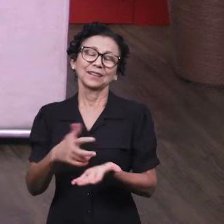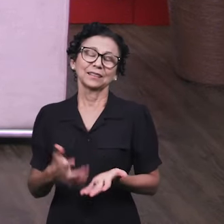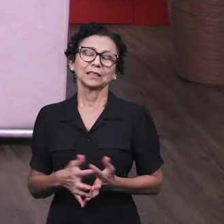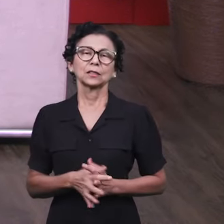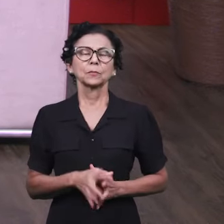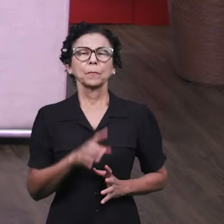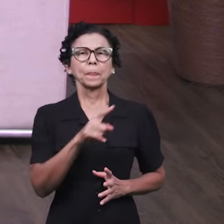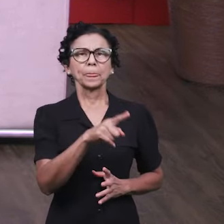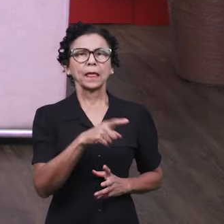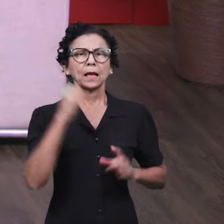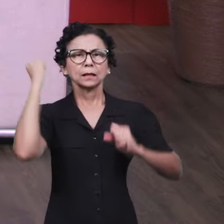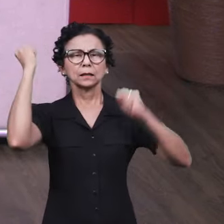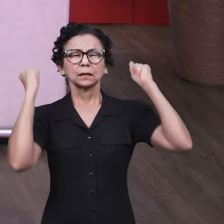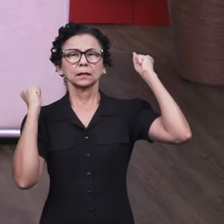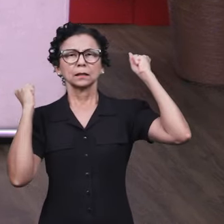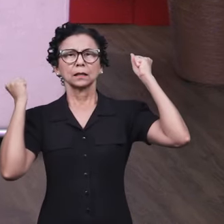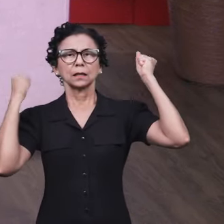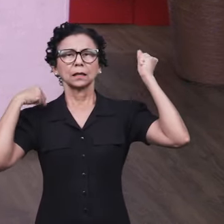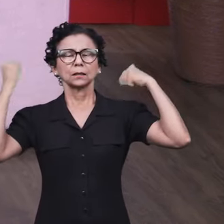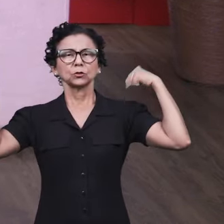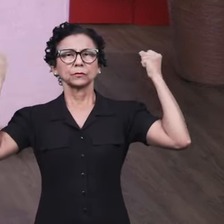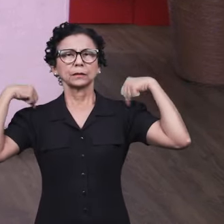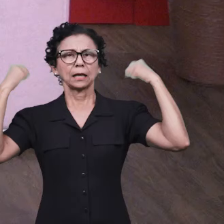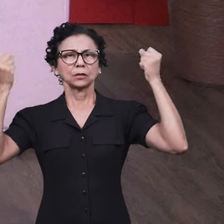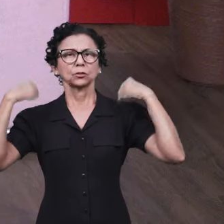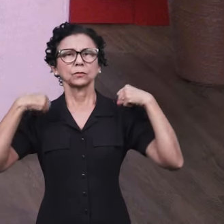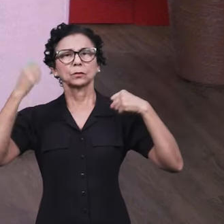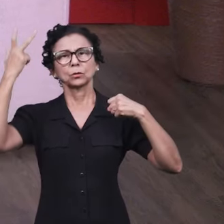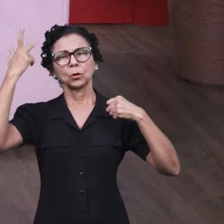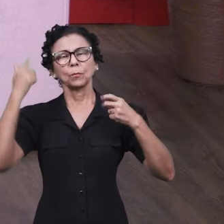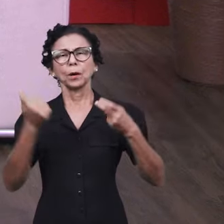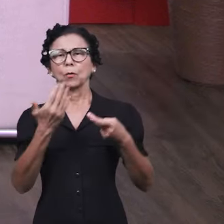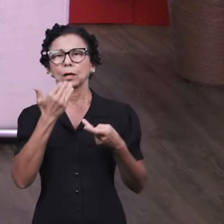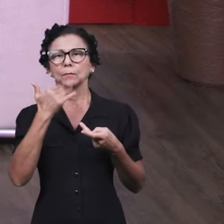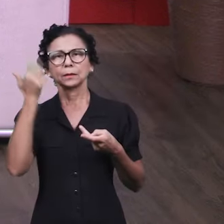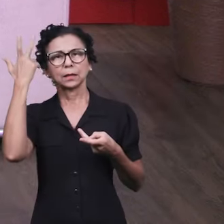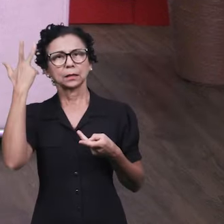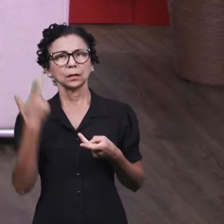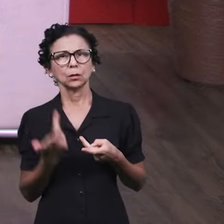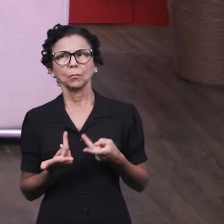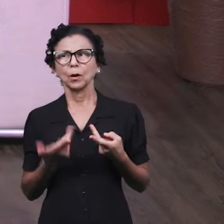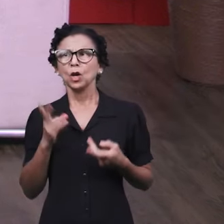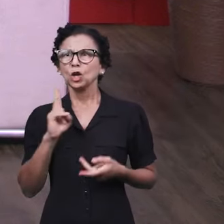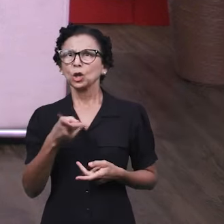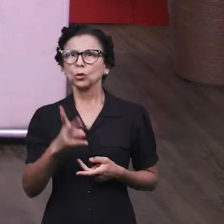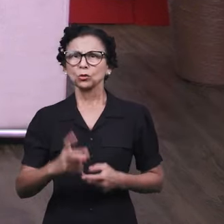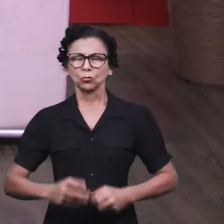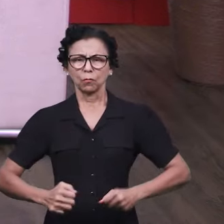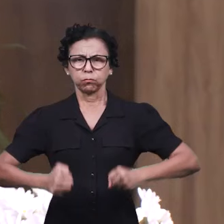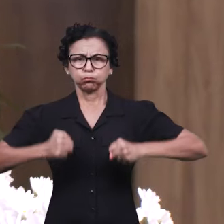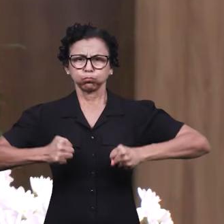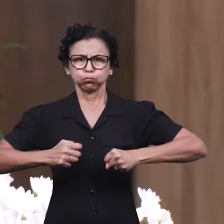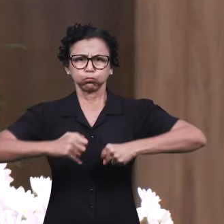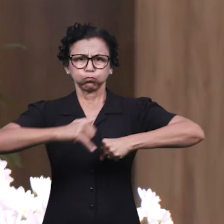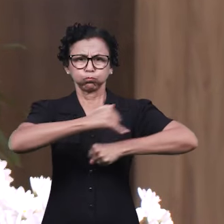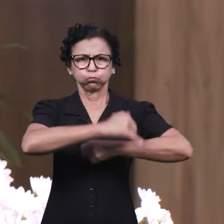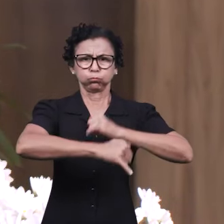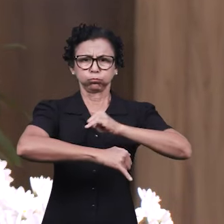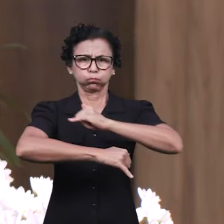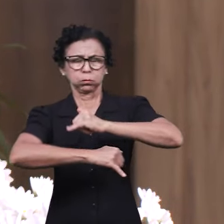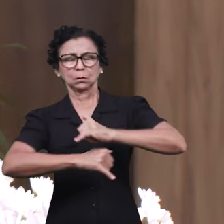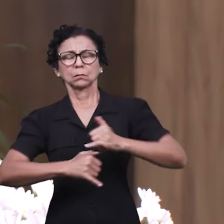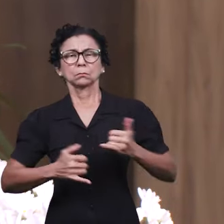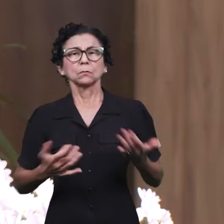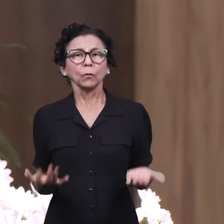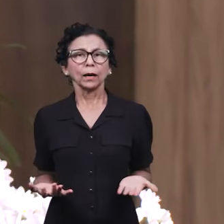fazendo atividade física regularmente ela estava se alimentando bem não conseguia perder peso não quer dizer que a atividade